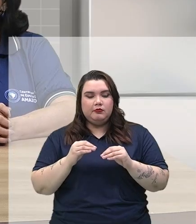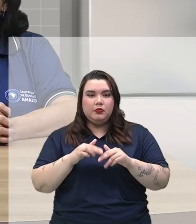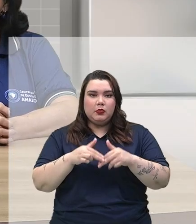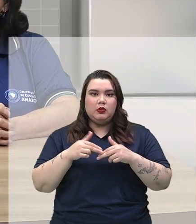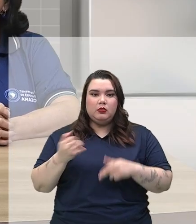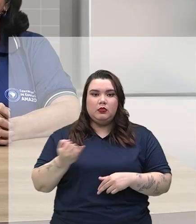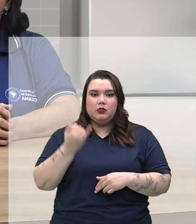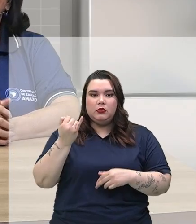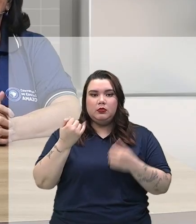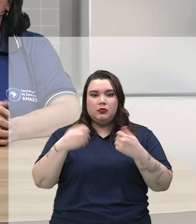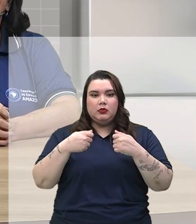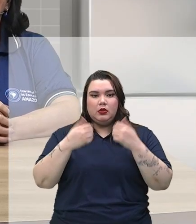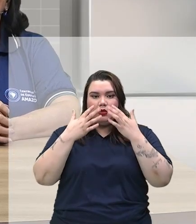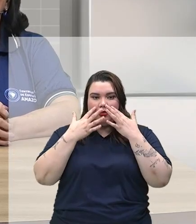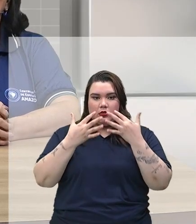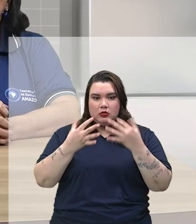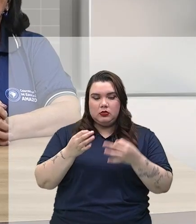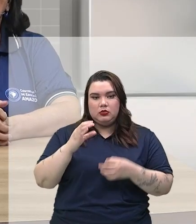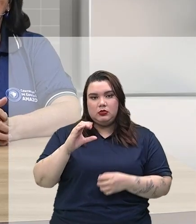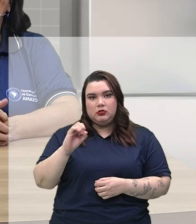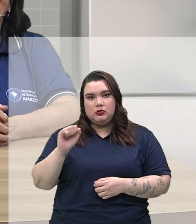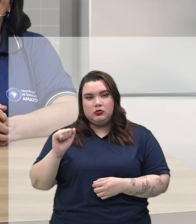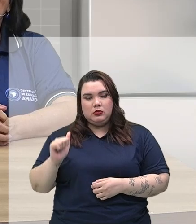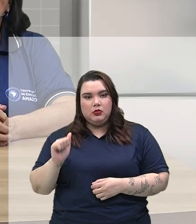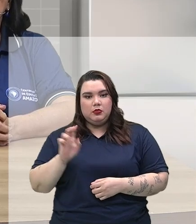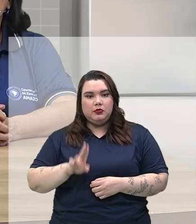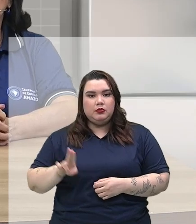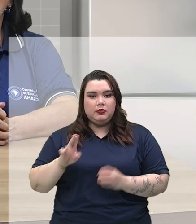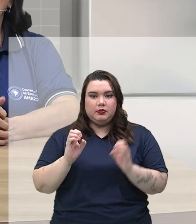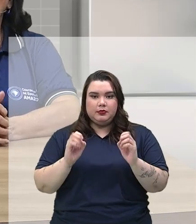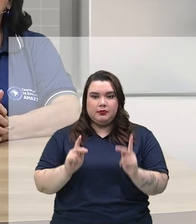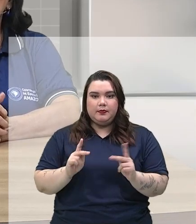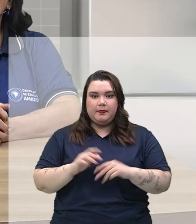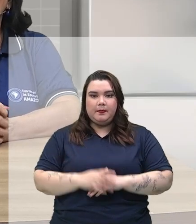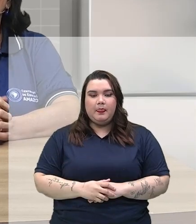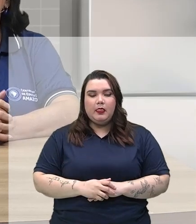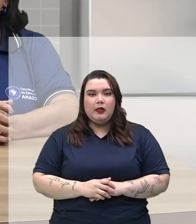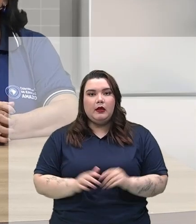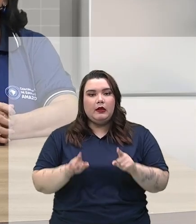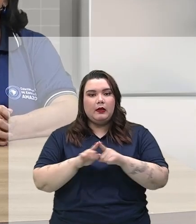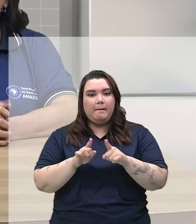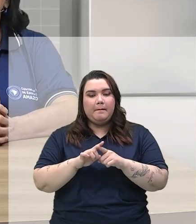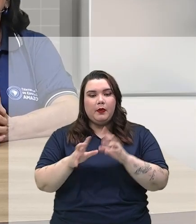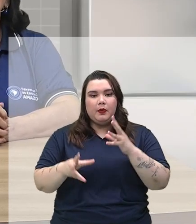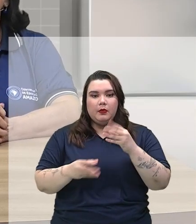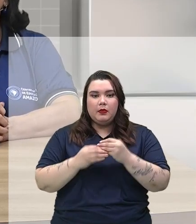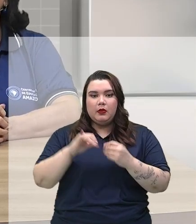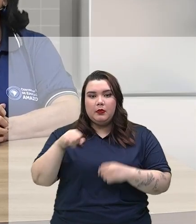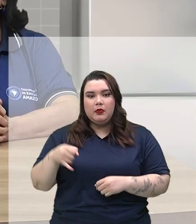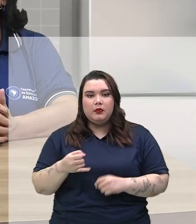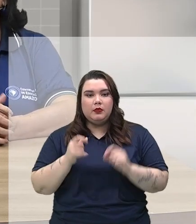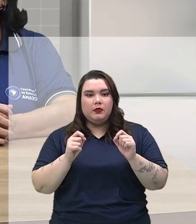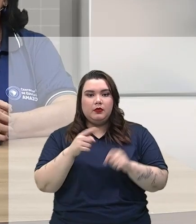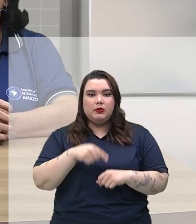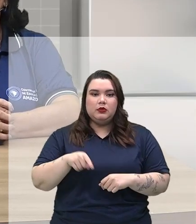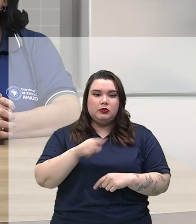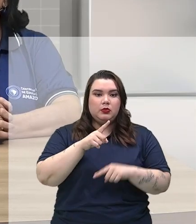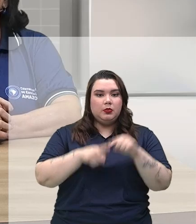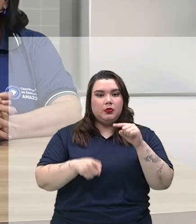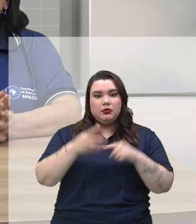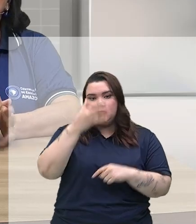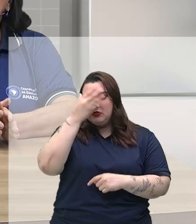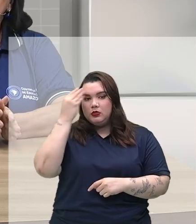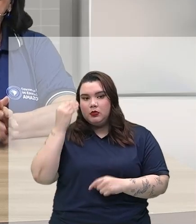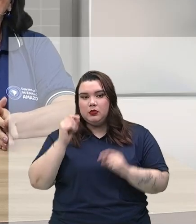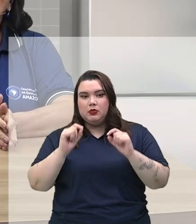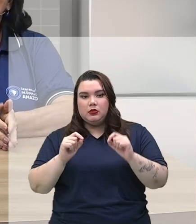que vocês estejam com o CSA de vocês, ok? Muito bem. Isso, e reforçando, professores, que vocês não podem esquecer